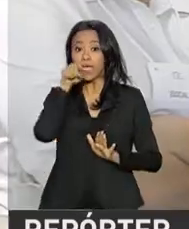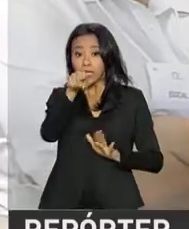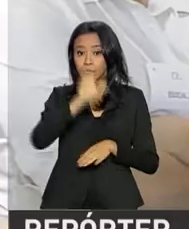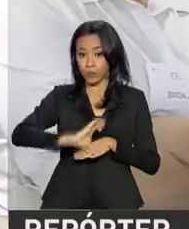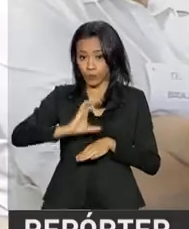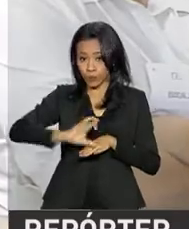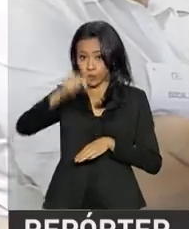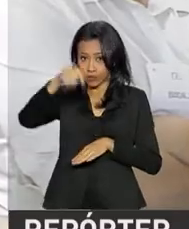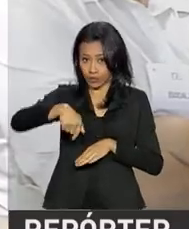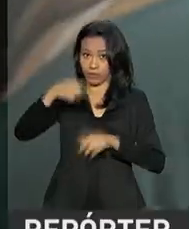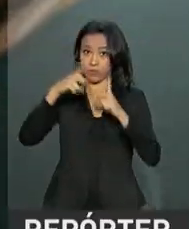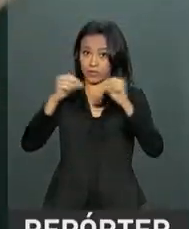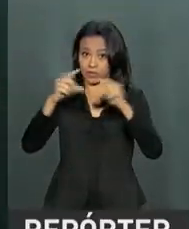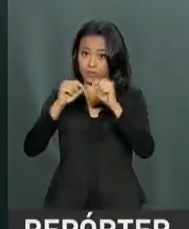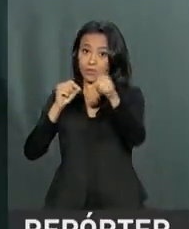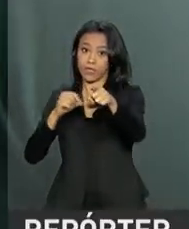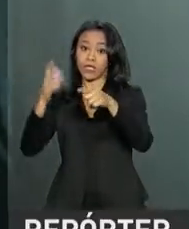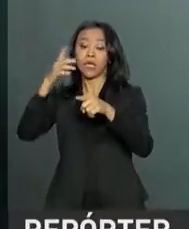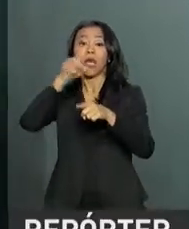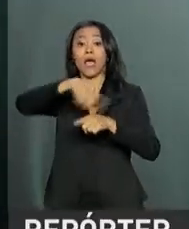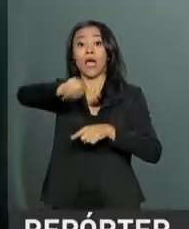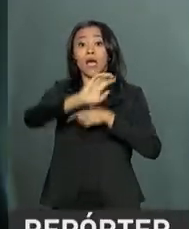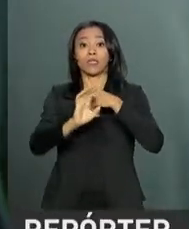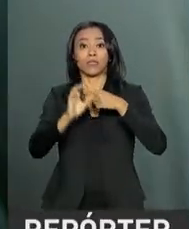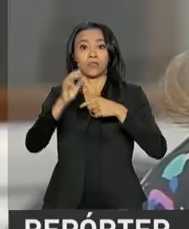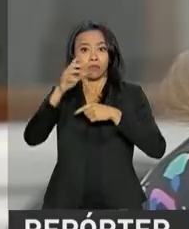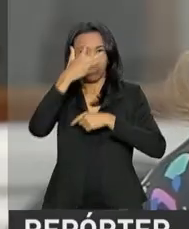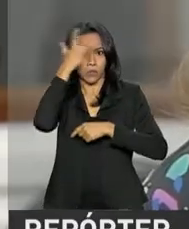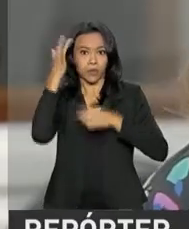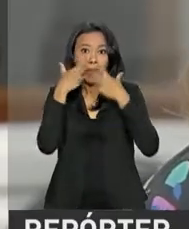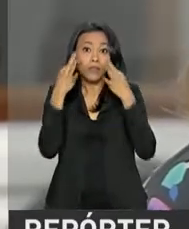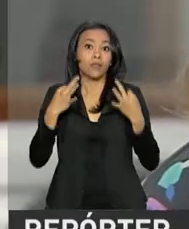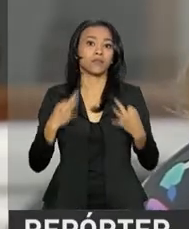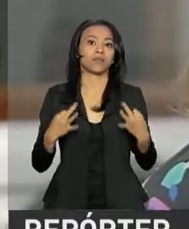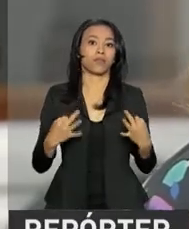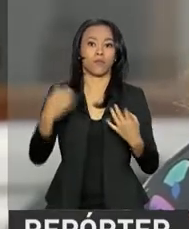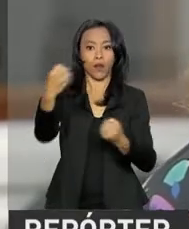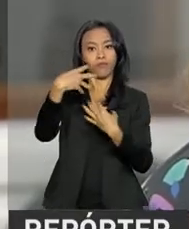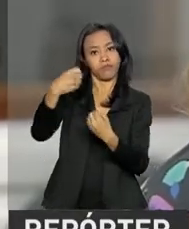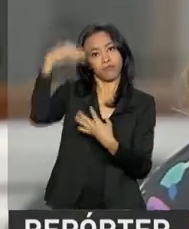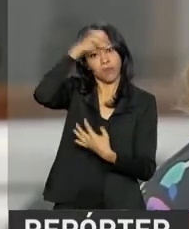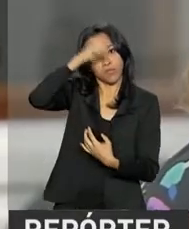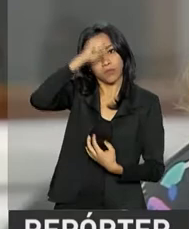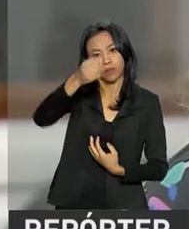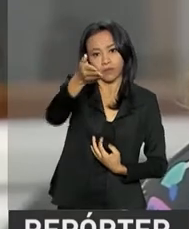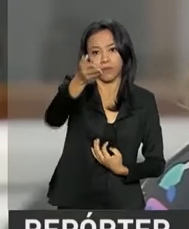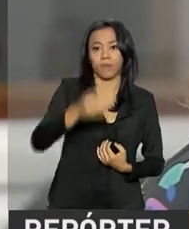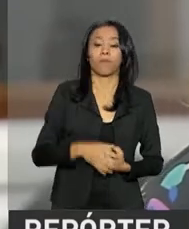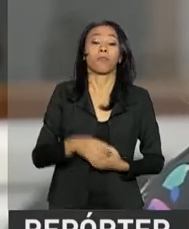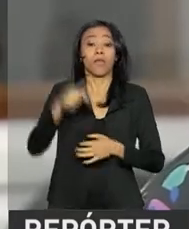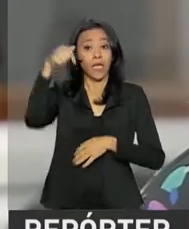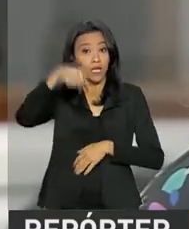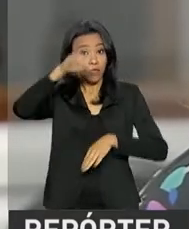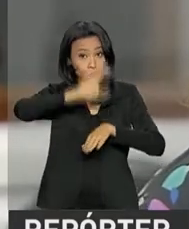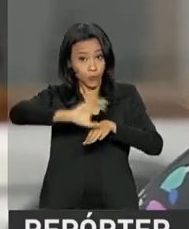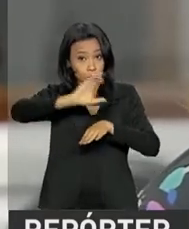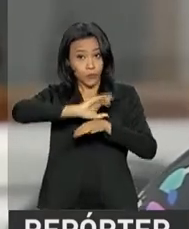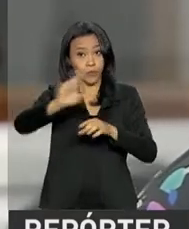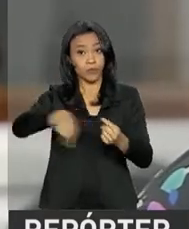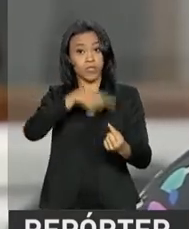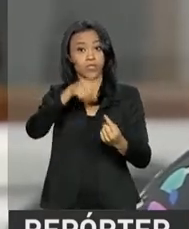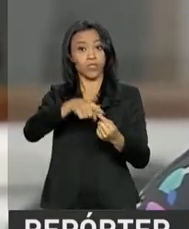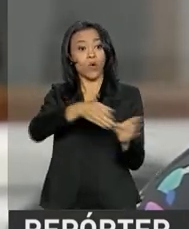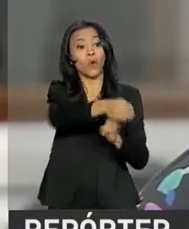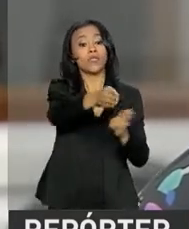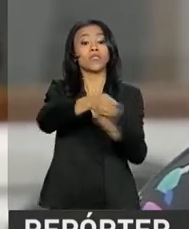empresários estão atentos às atualizações curso tem a finalidade de orientar as pessoas que